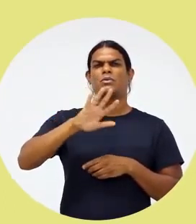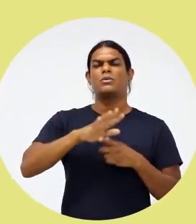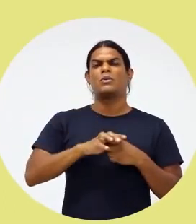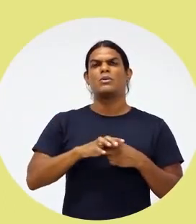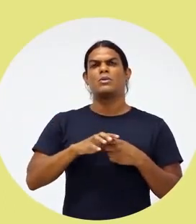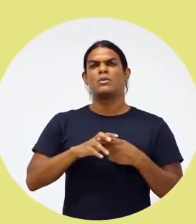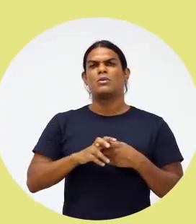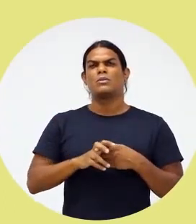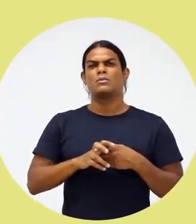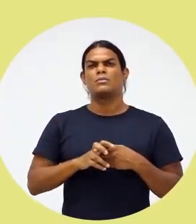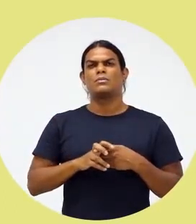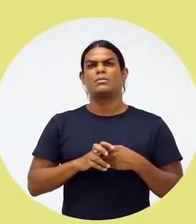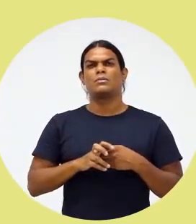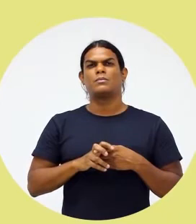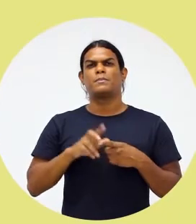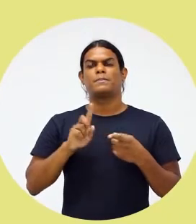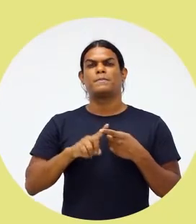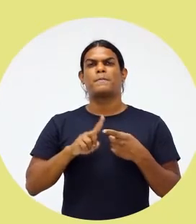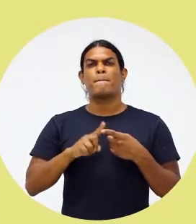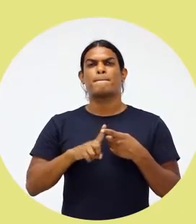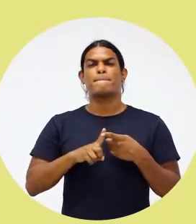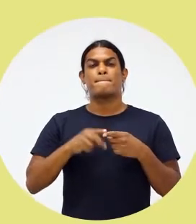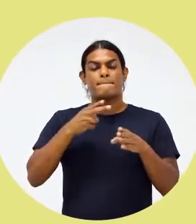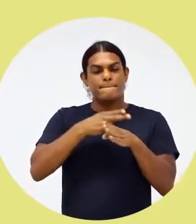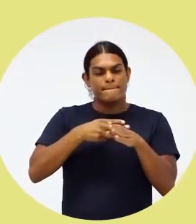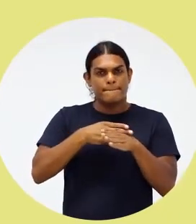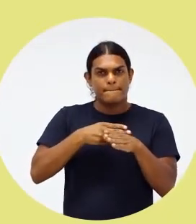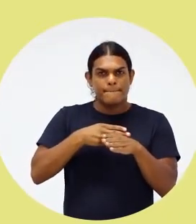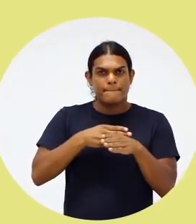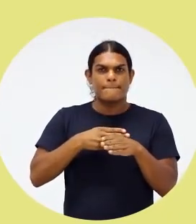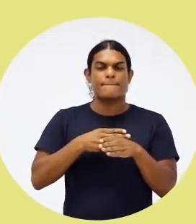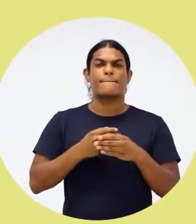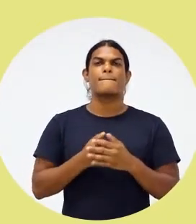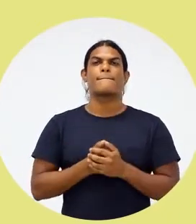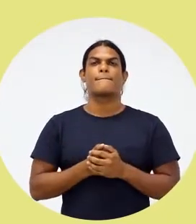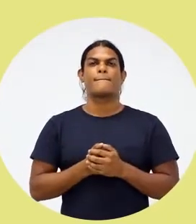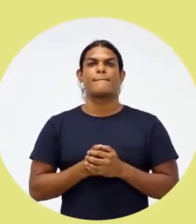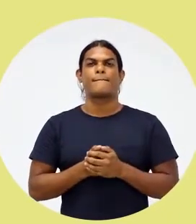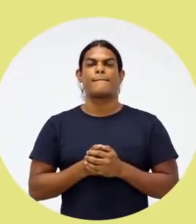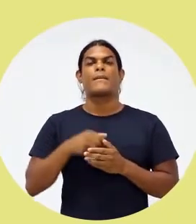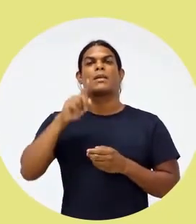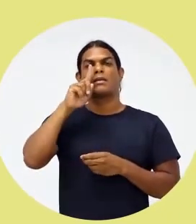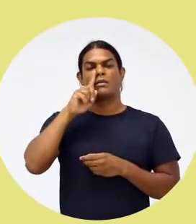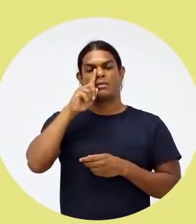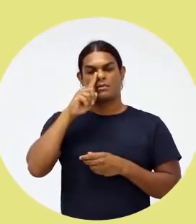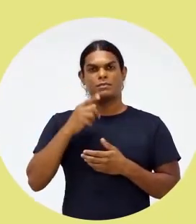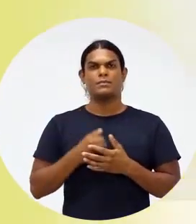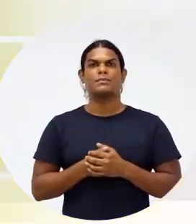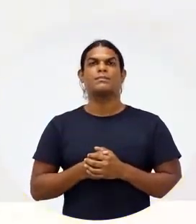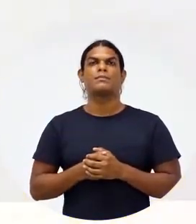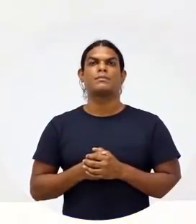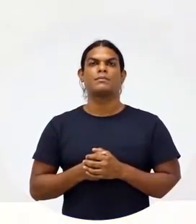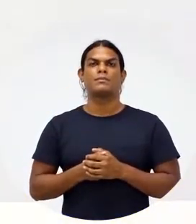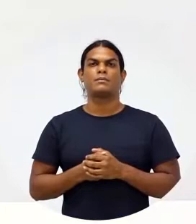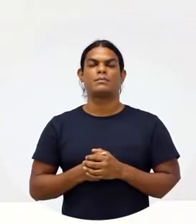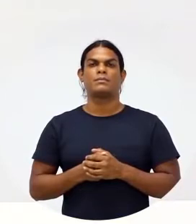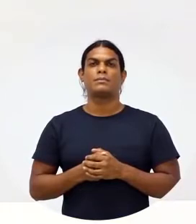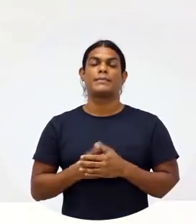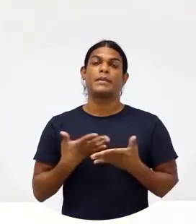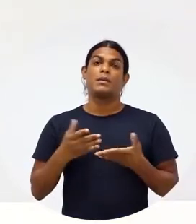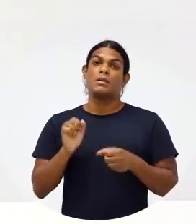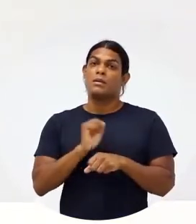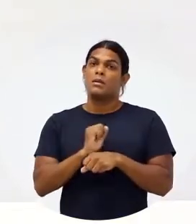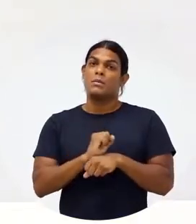é a chave de faca sem proteção. A gente está vendo que é um risco grande de acidente. Espero